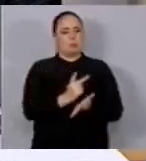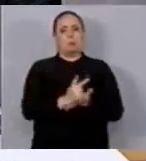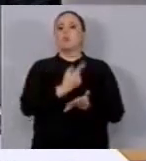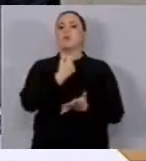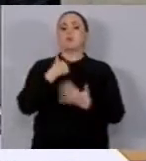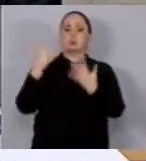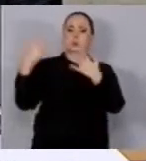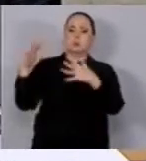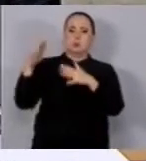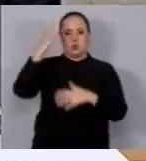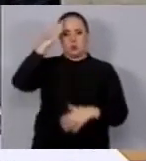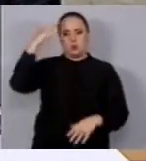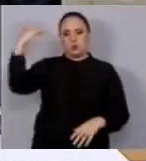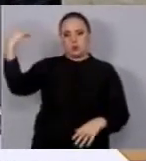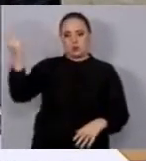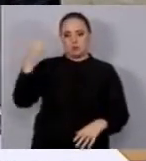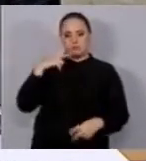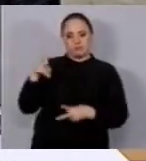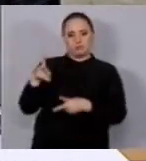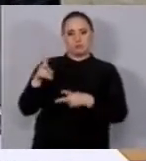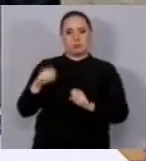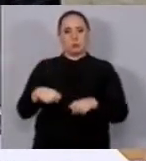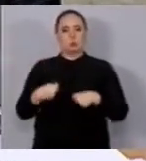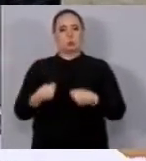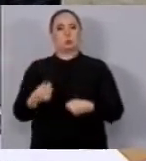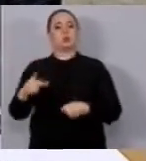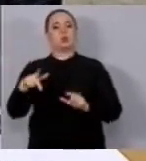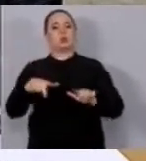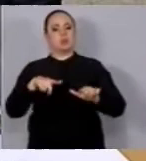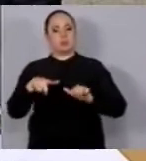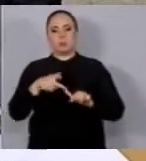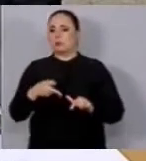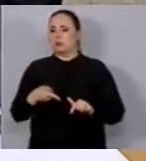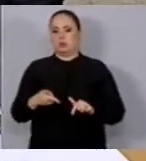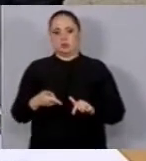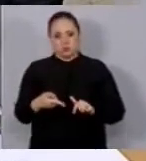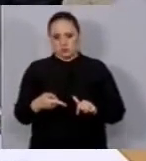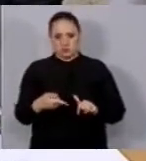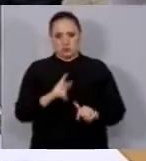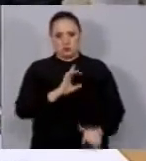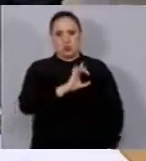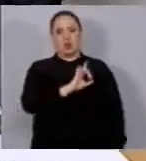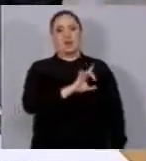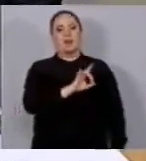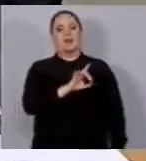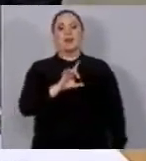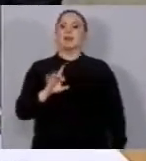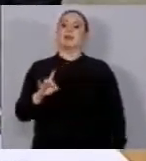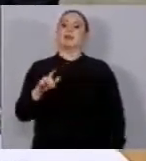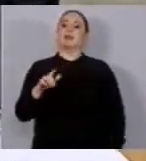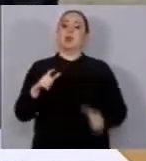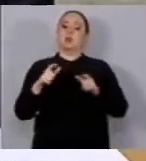votos, reconhecendo-lhe a dedicação com que se desempenhou em cada uma